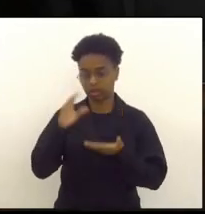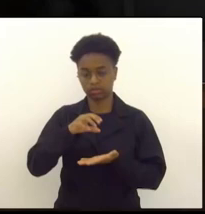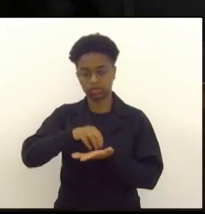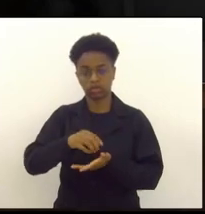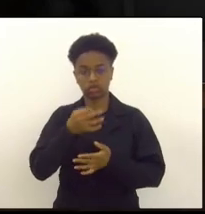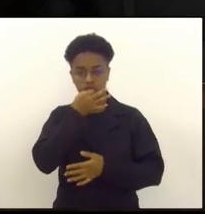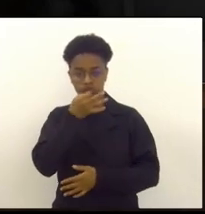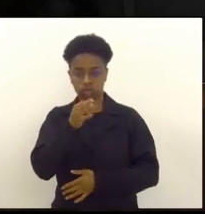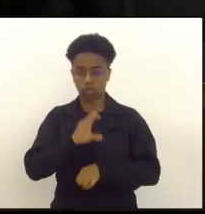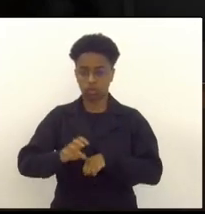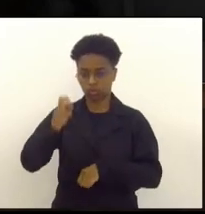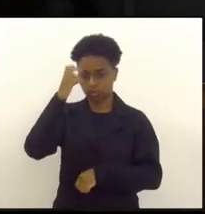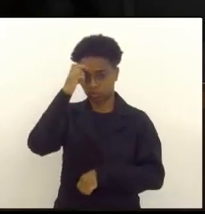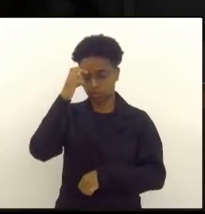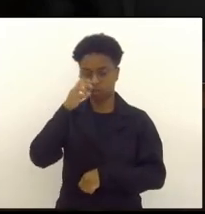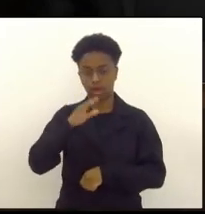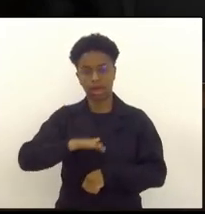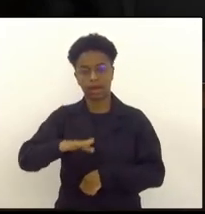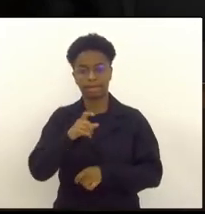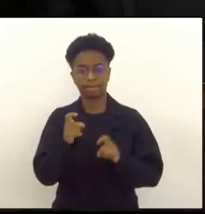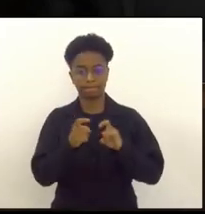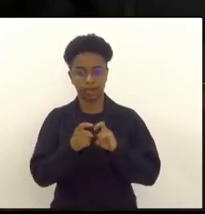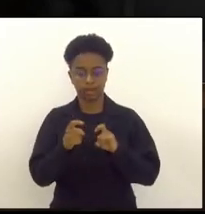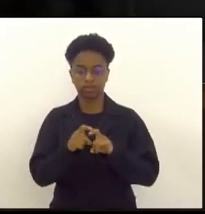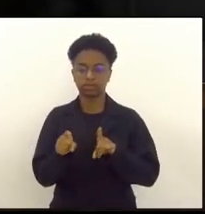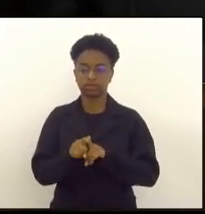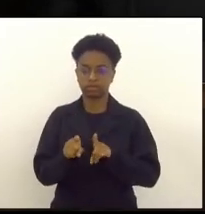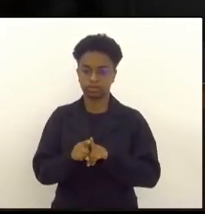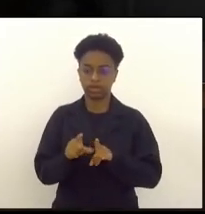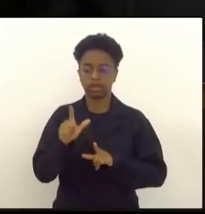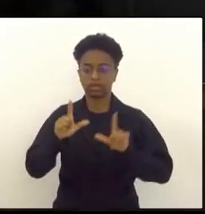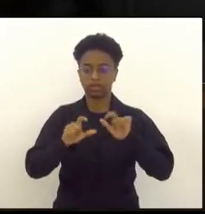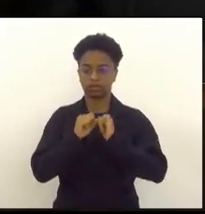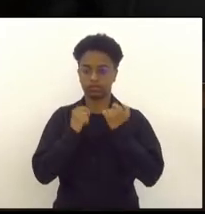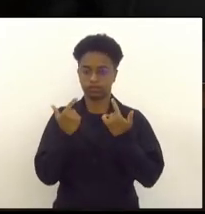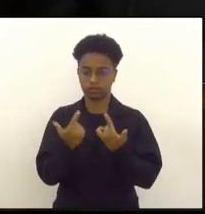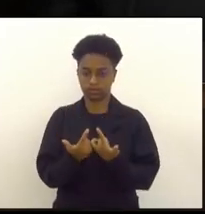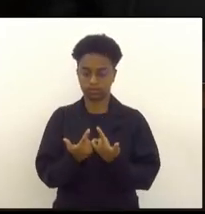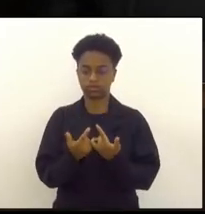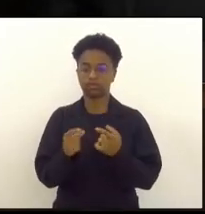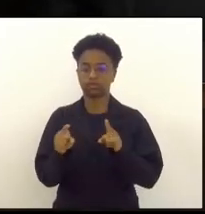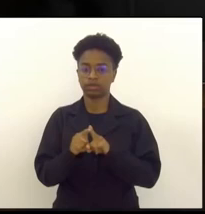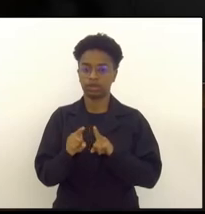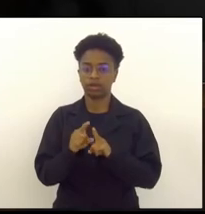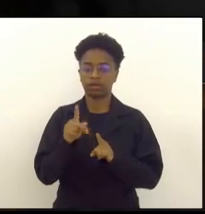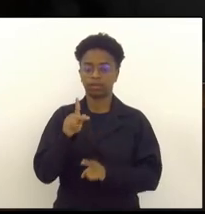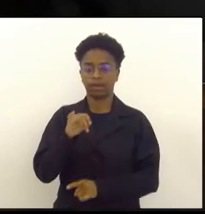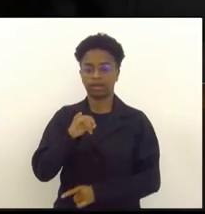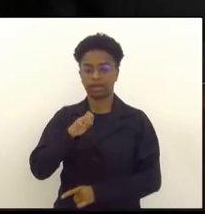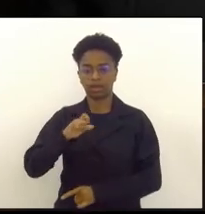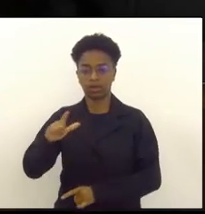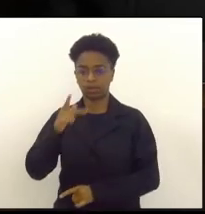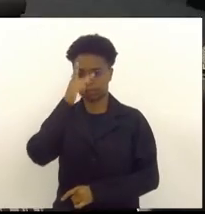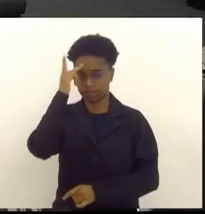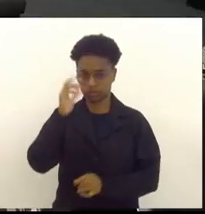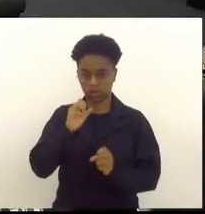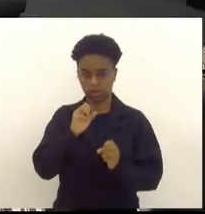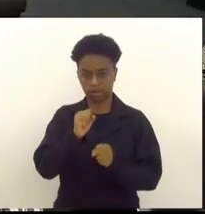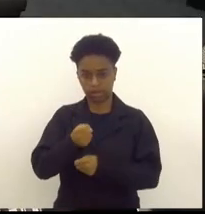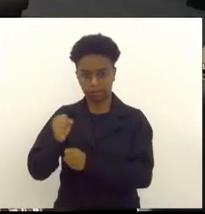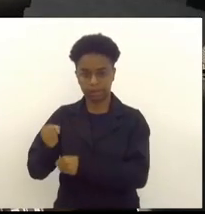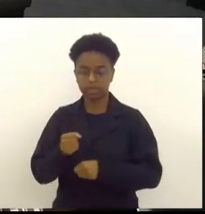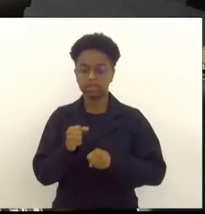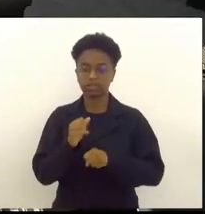Som, Cultura, Departamento Médico, que se faz presente também, TV Alerge, o painel, o pessoal da limpeza, da segurança,